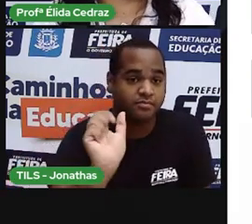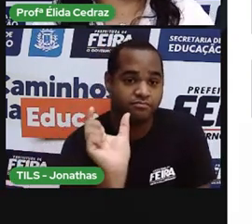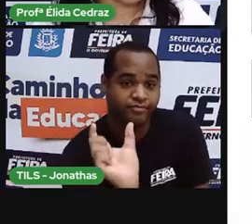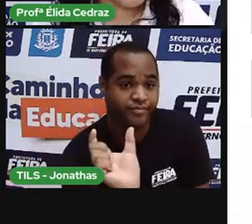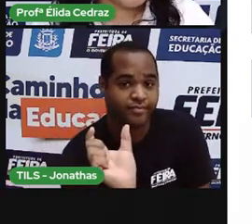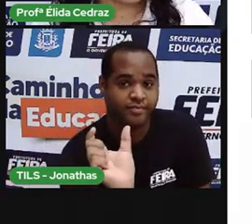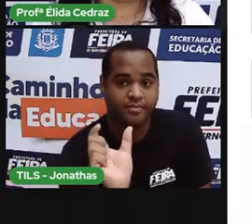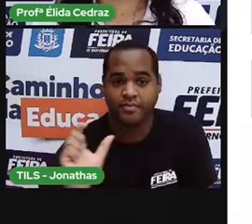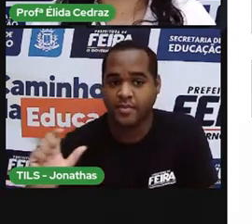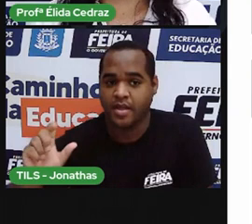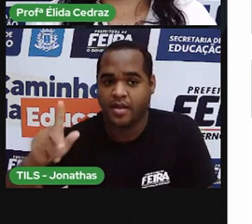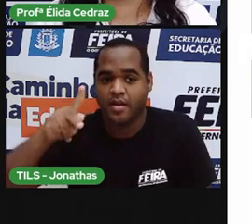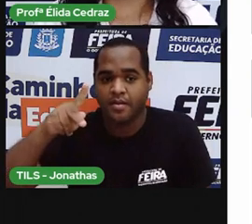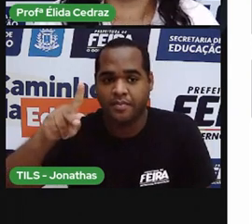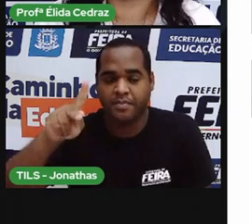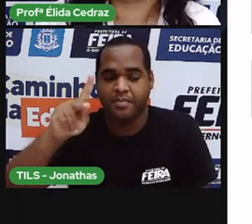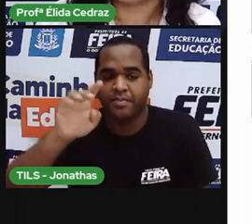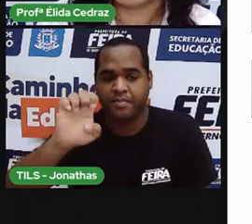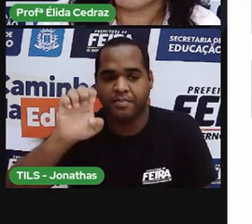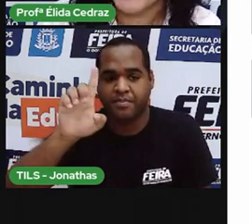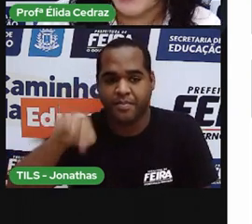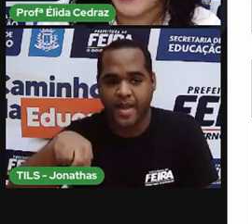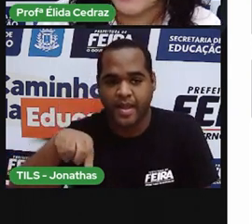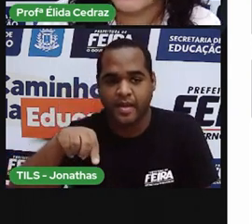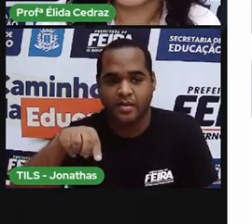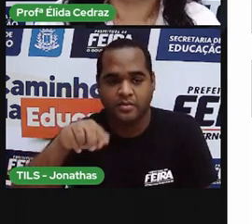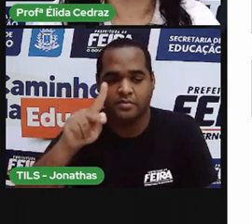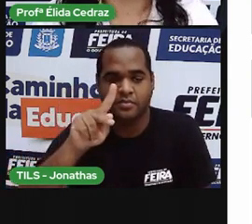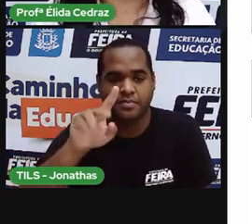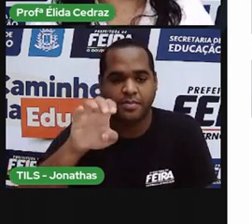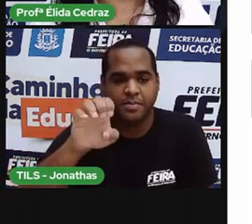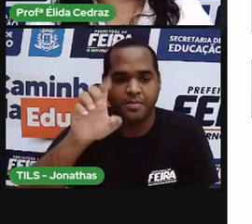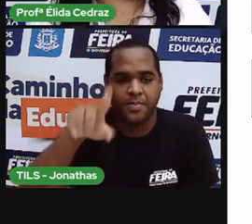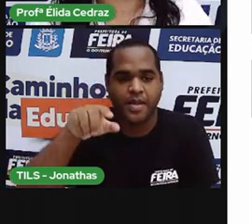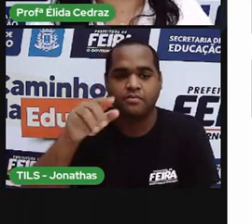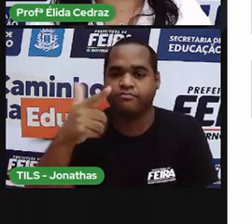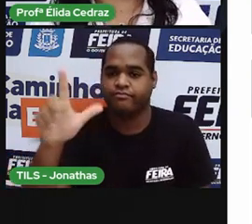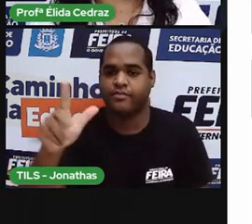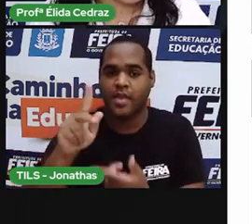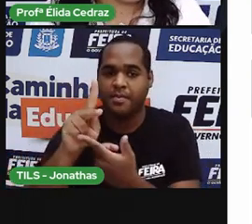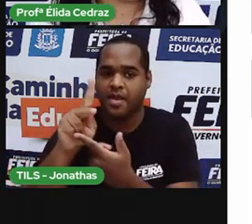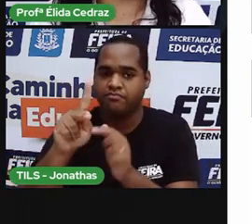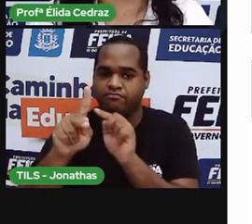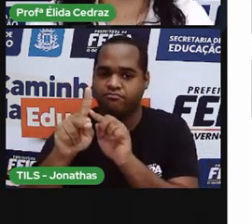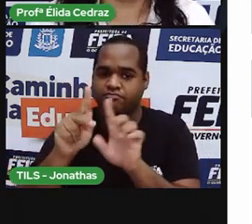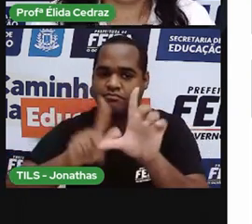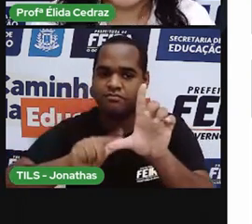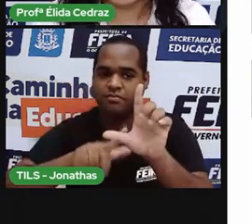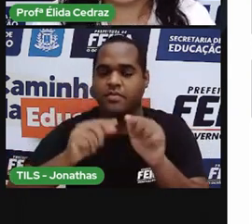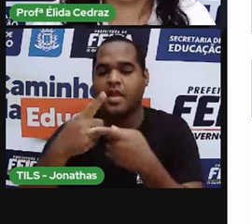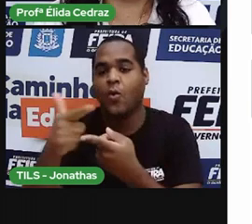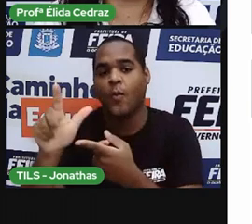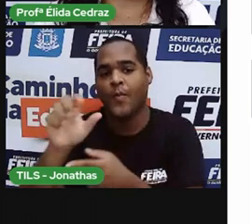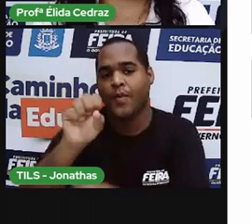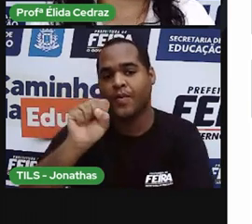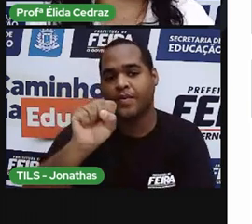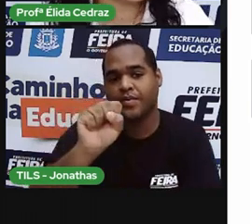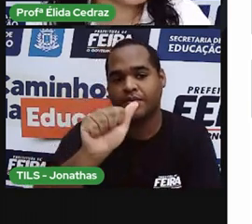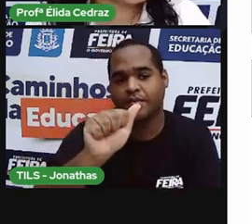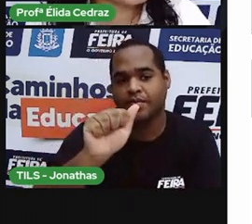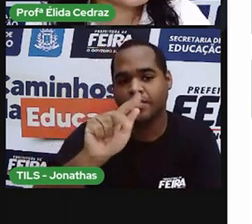palavra pé começa com a letra P. E a palavra sapo começa com a